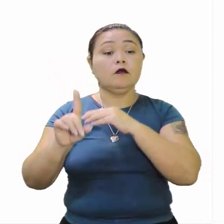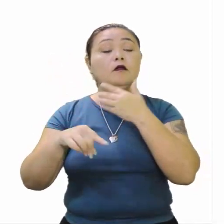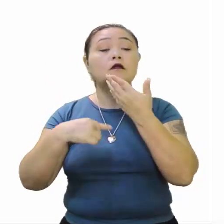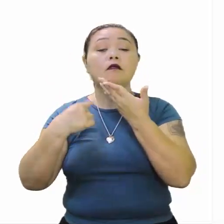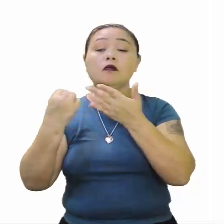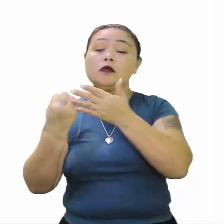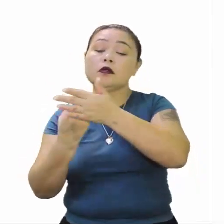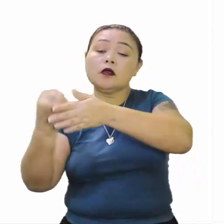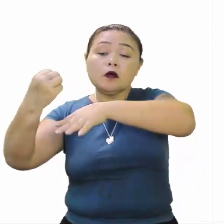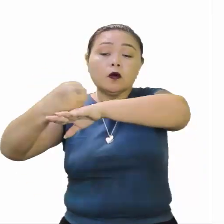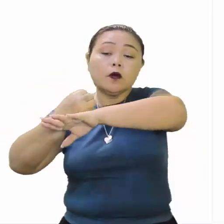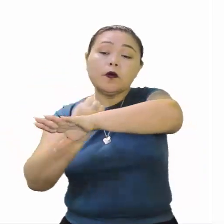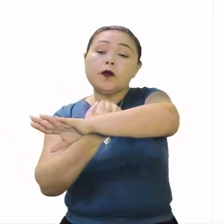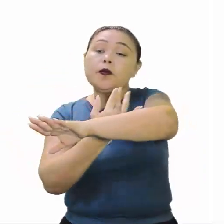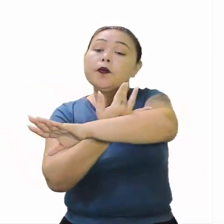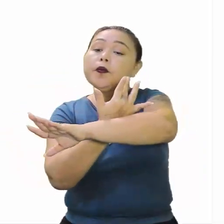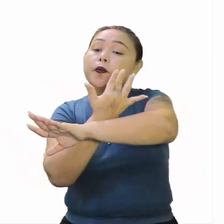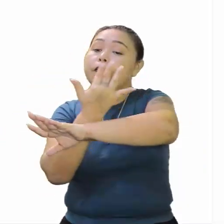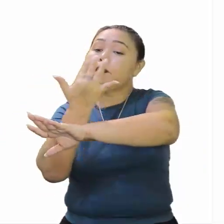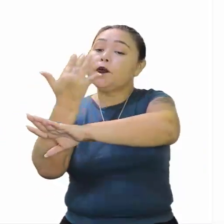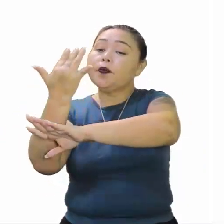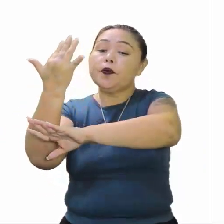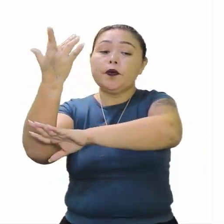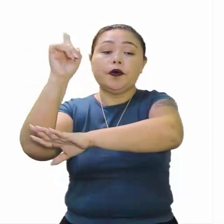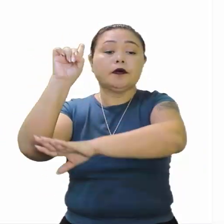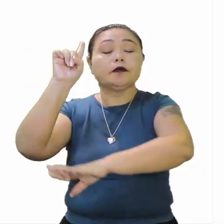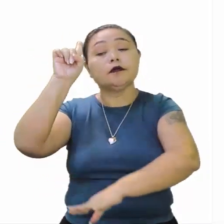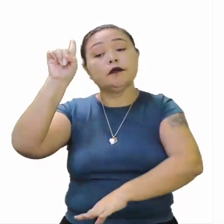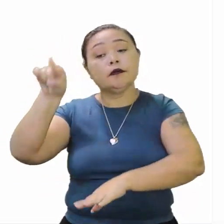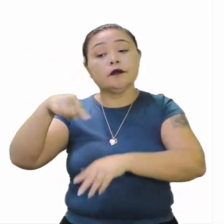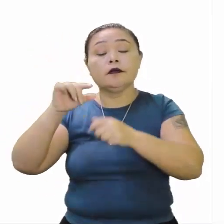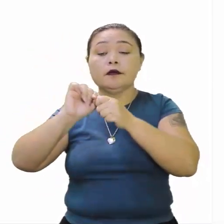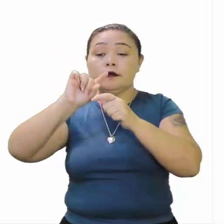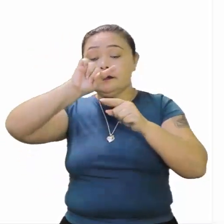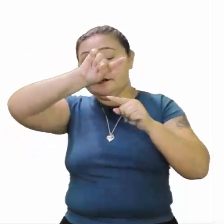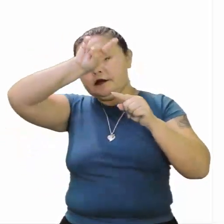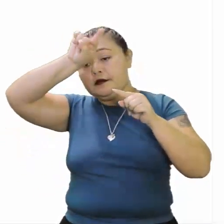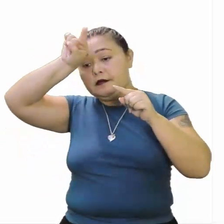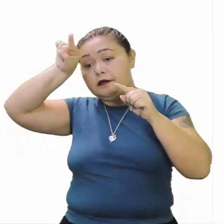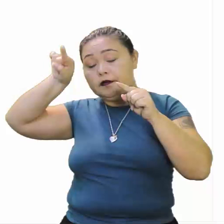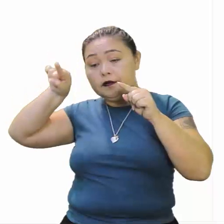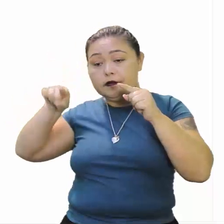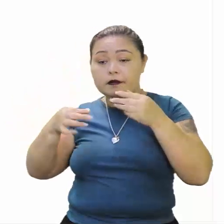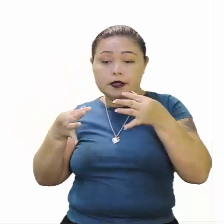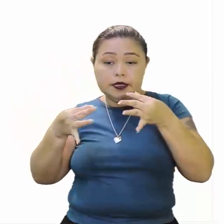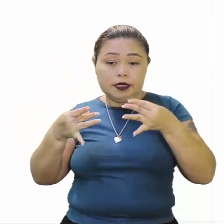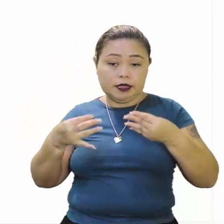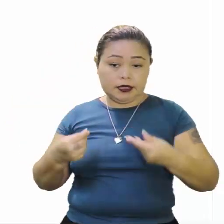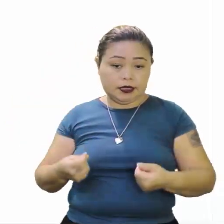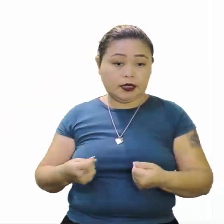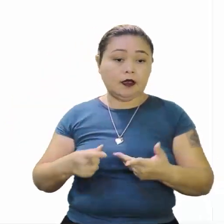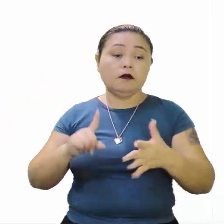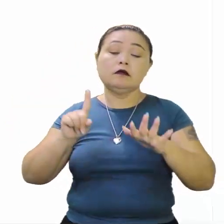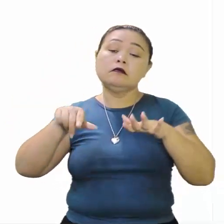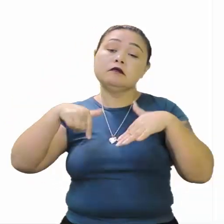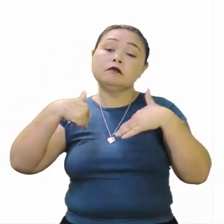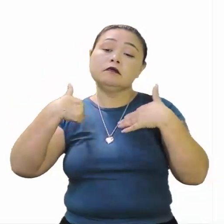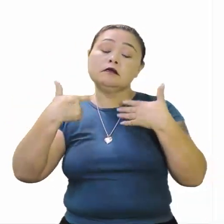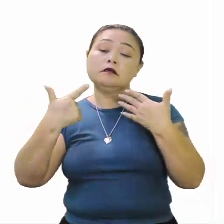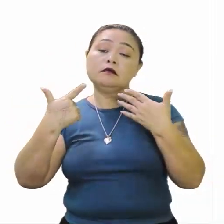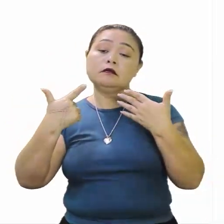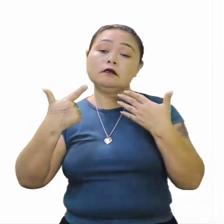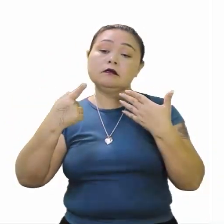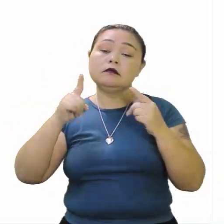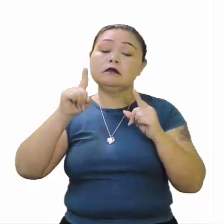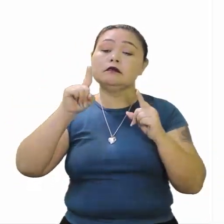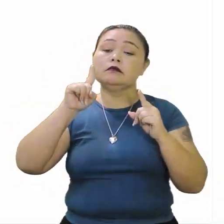Será que a água evaporou? Será que a água condensou? Ou será que a